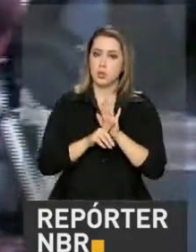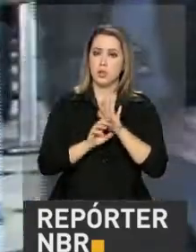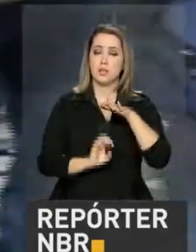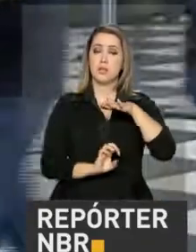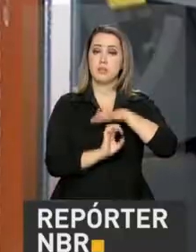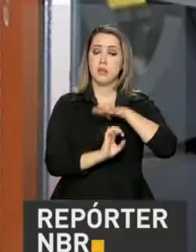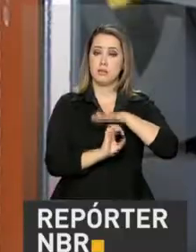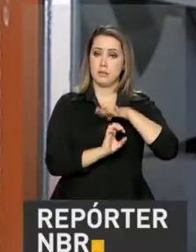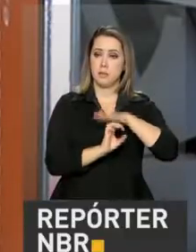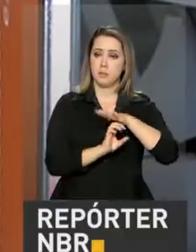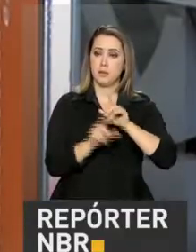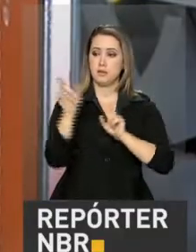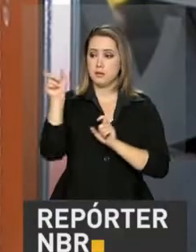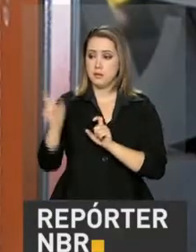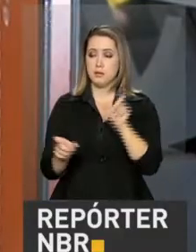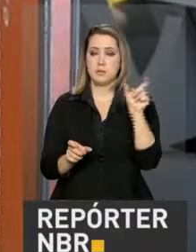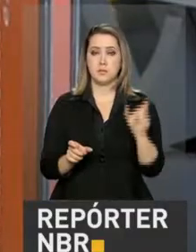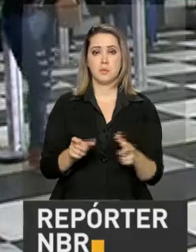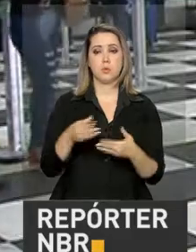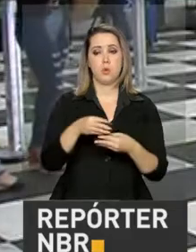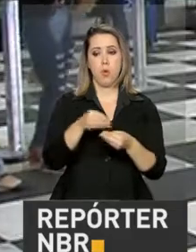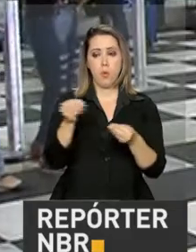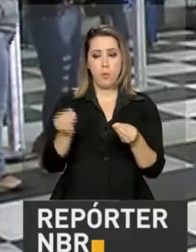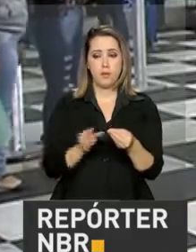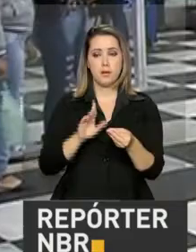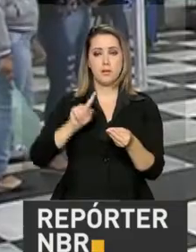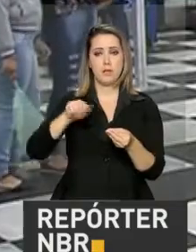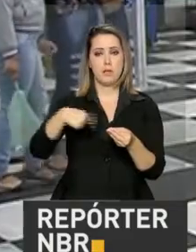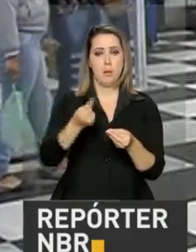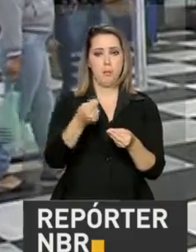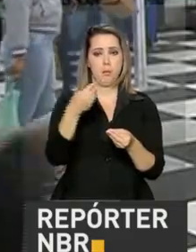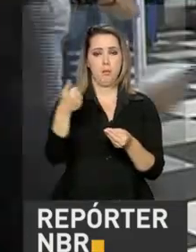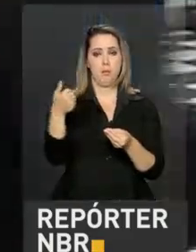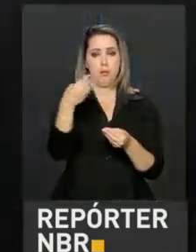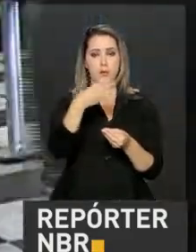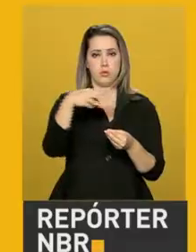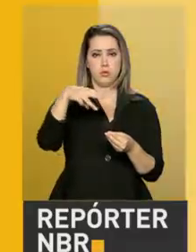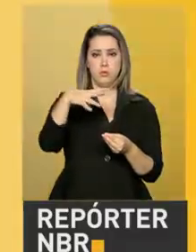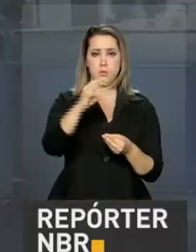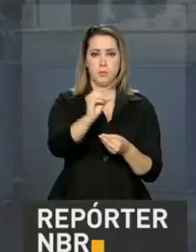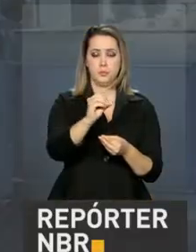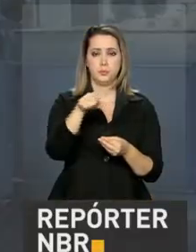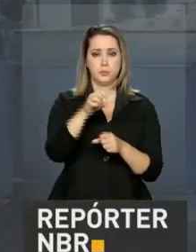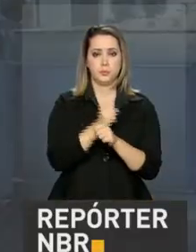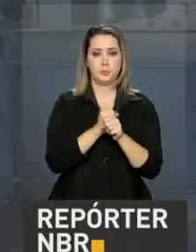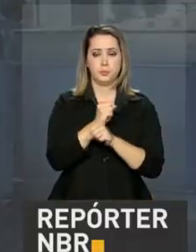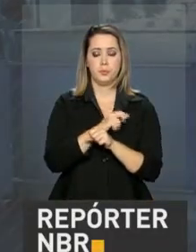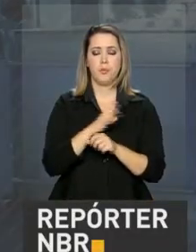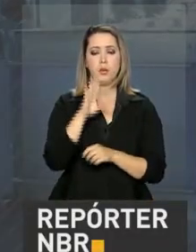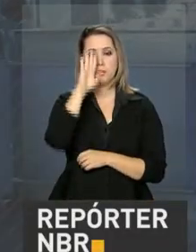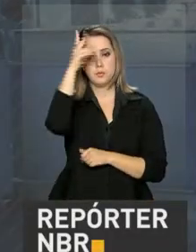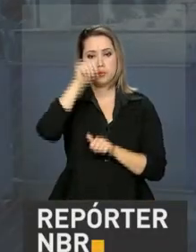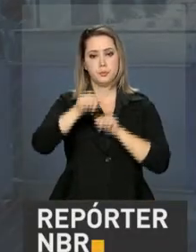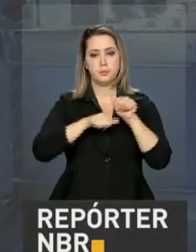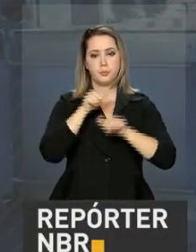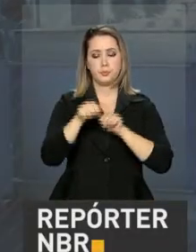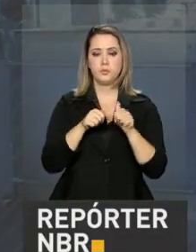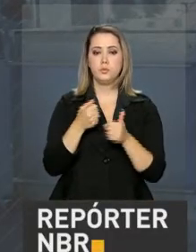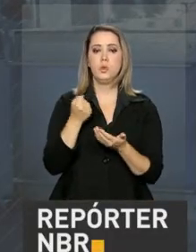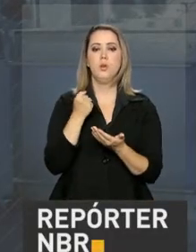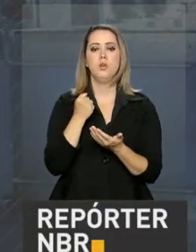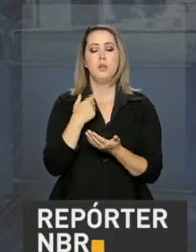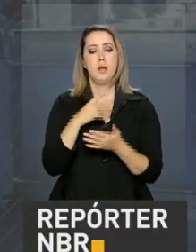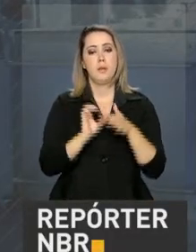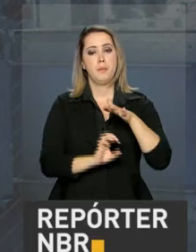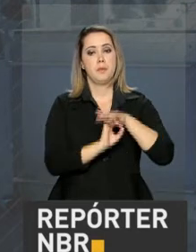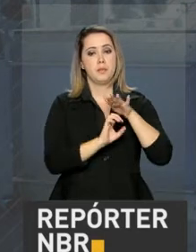empresas aéreas e dos clientes com bilhetes comprados depois de 14 de março deste ano. Entre as principais alterações, além do direito da